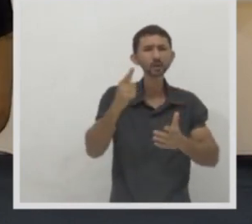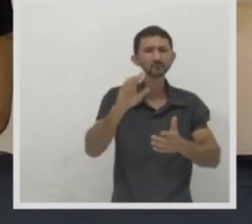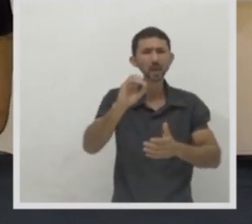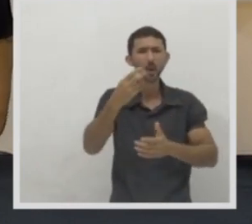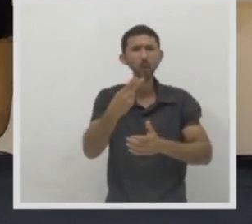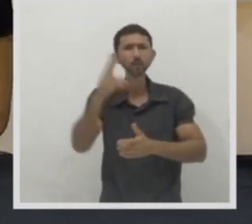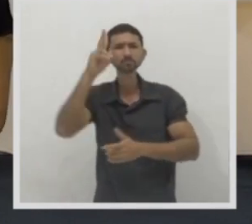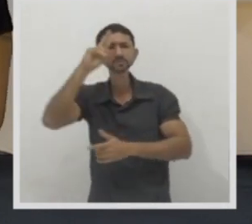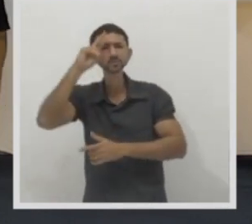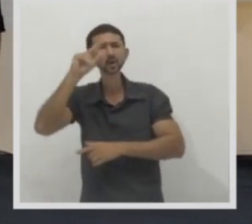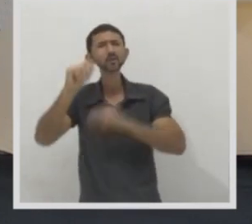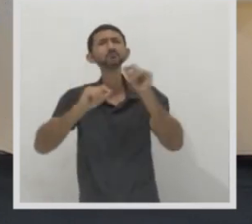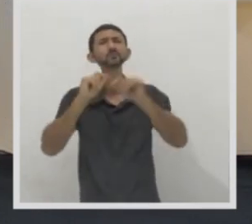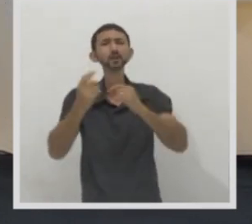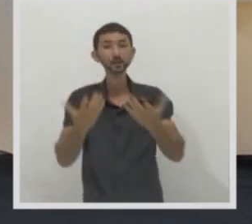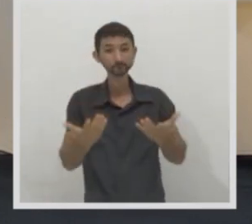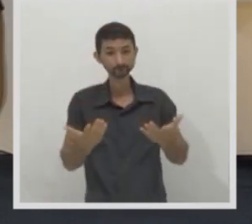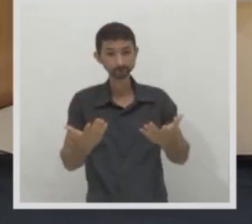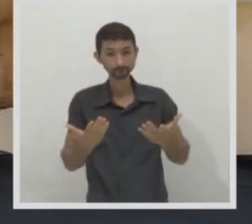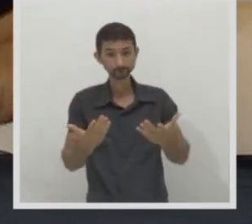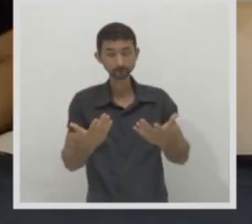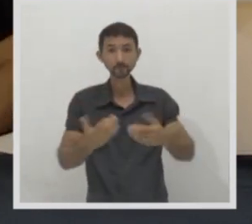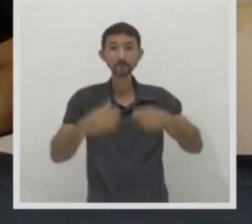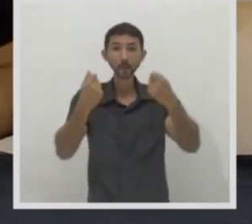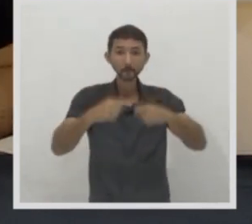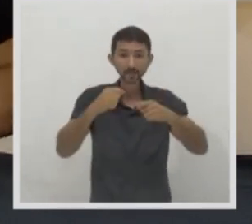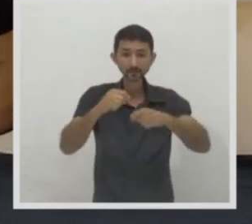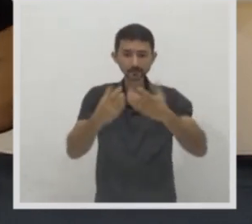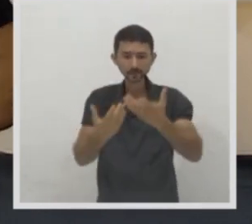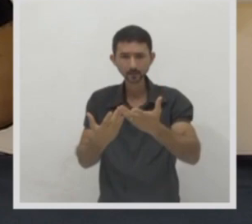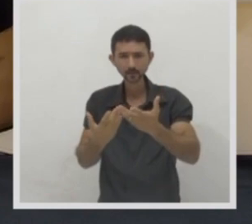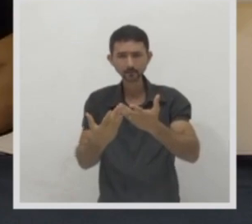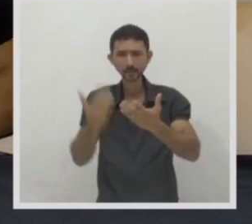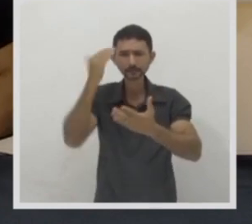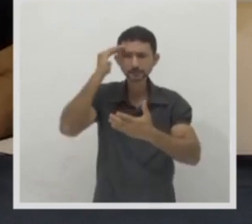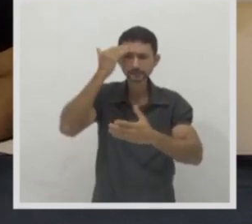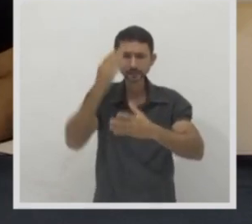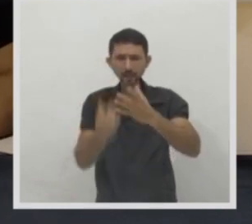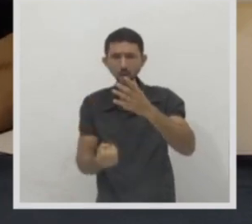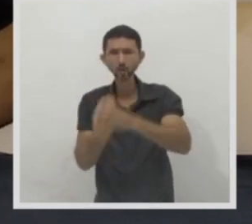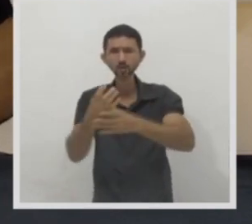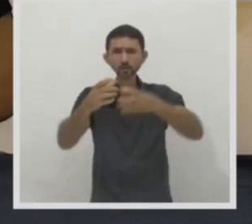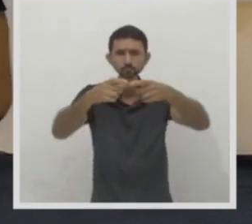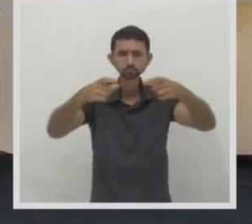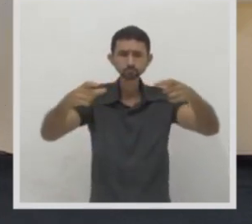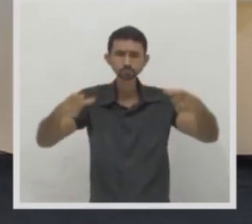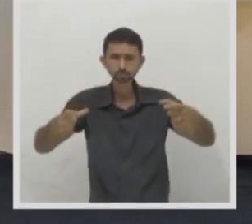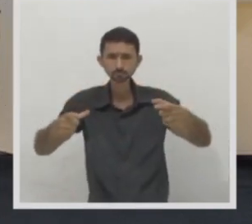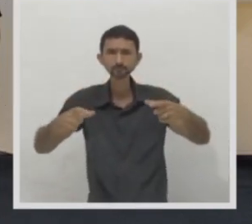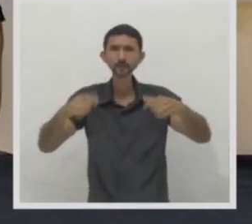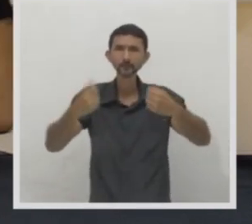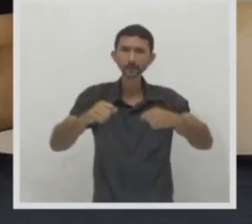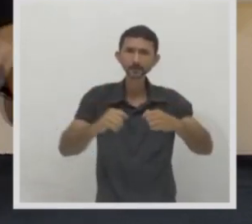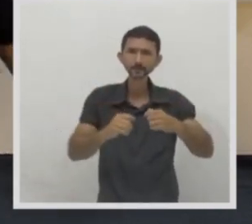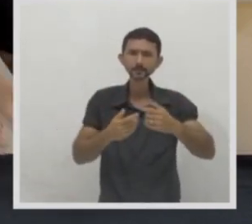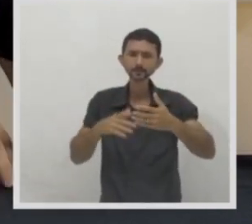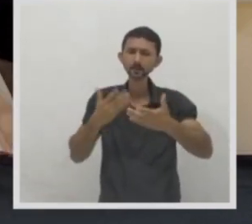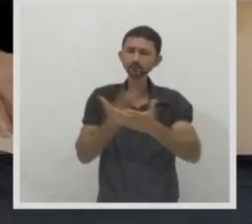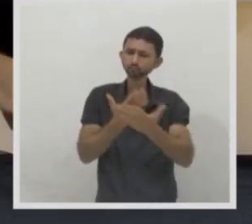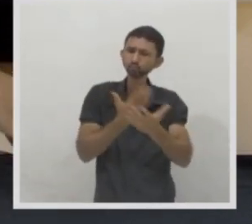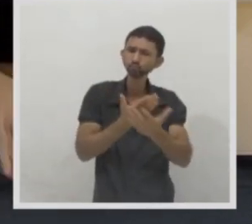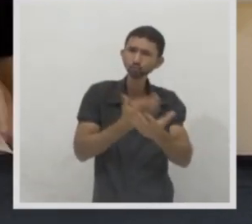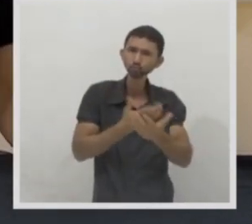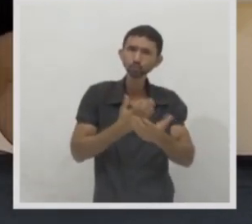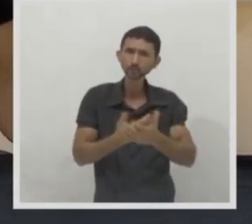temos que, para entender a formação desse território, entender as fronteiras de hoje, nós temos que buscar a